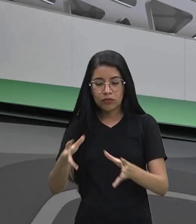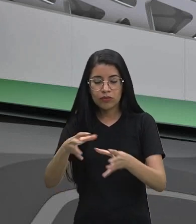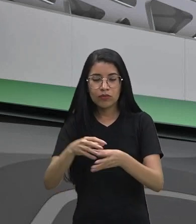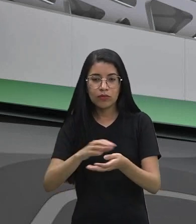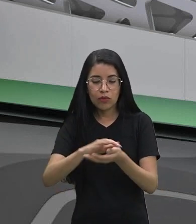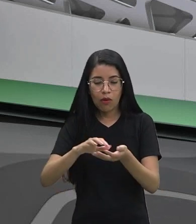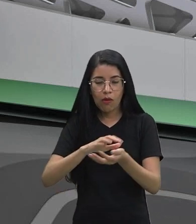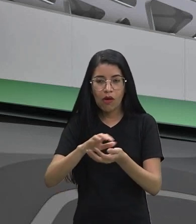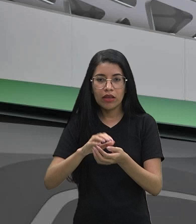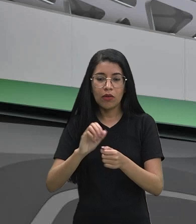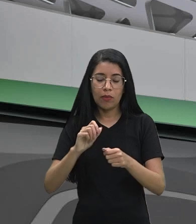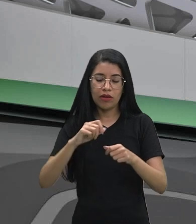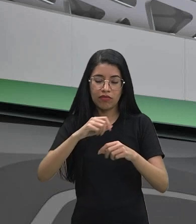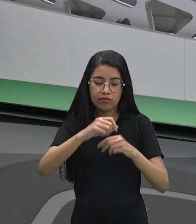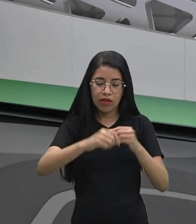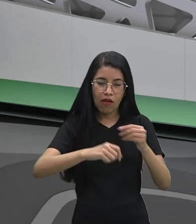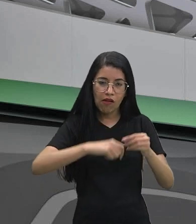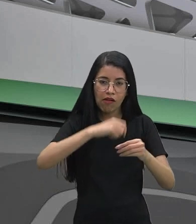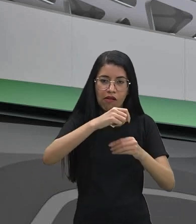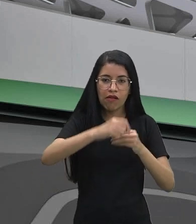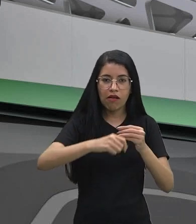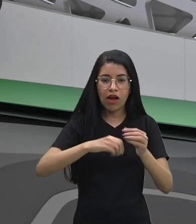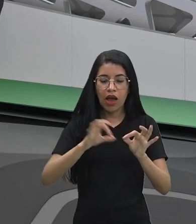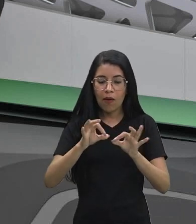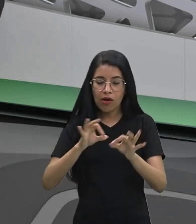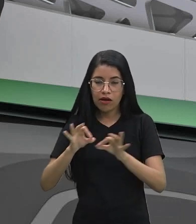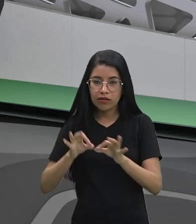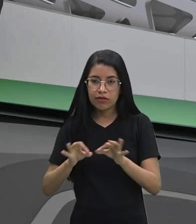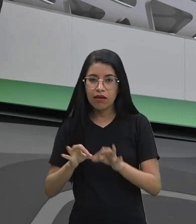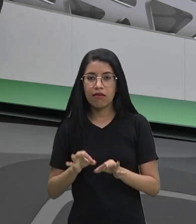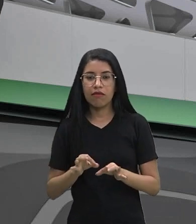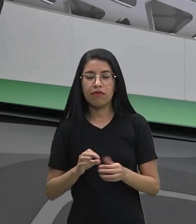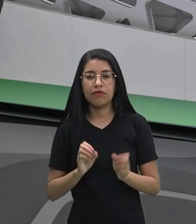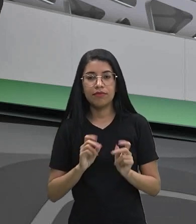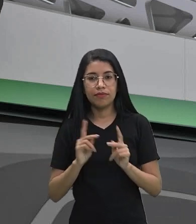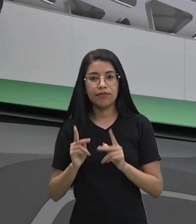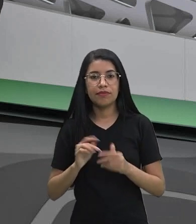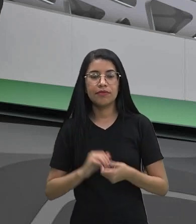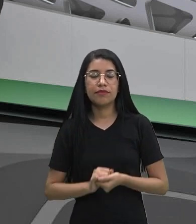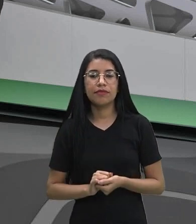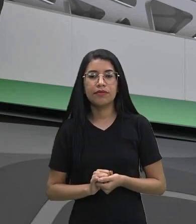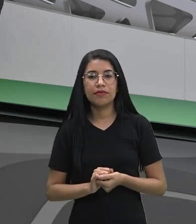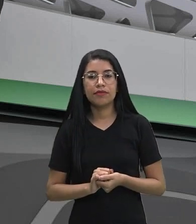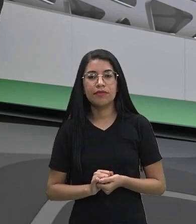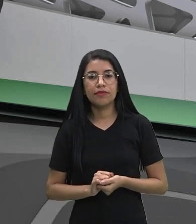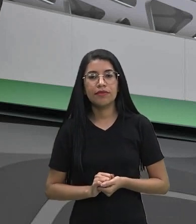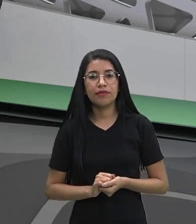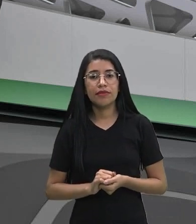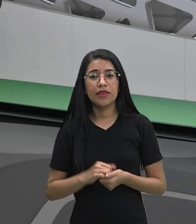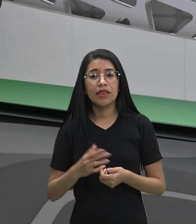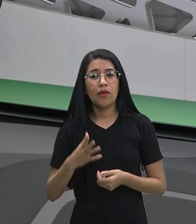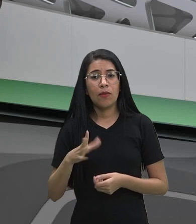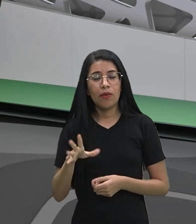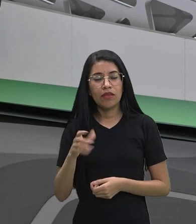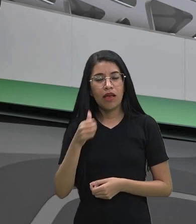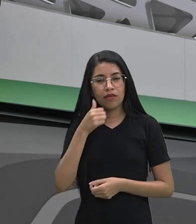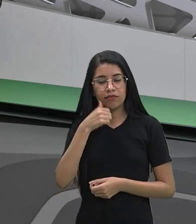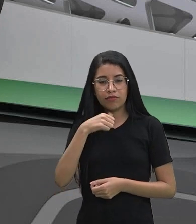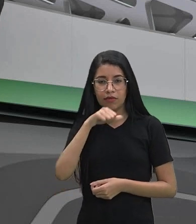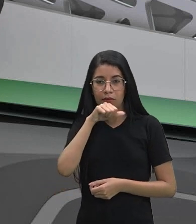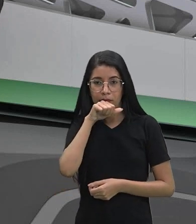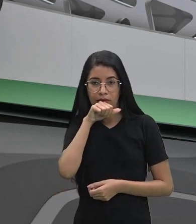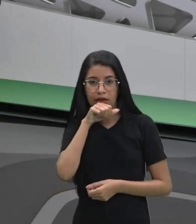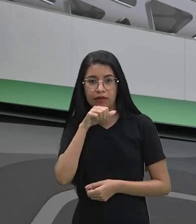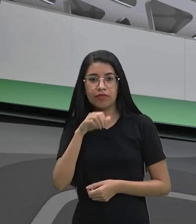ele enrola lá na garrafa PET. Beleza? Então, vamos lá. A gente recebe o DNA